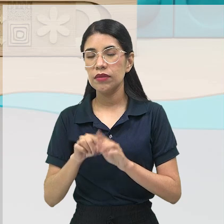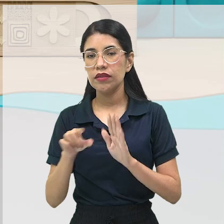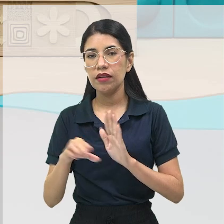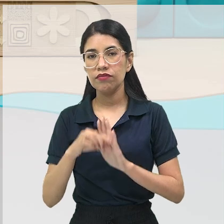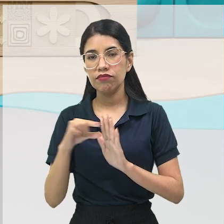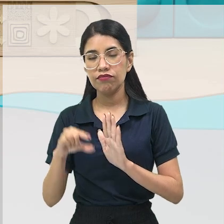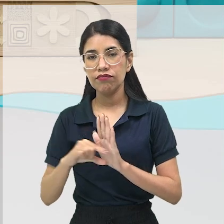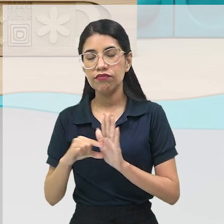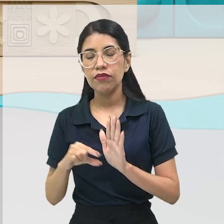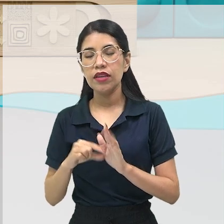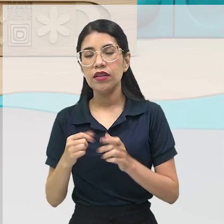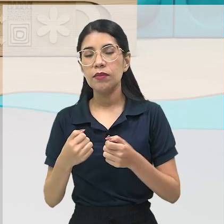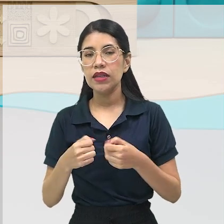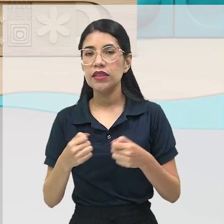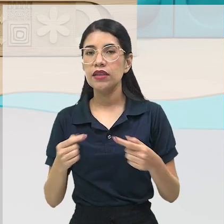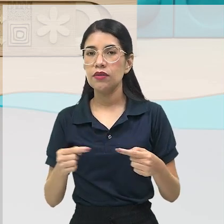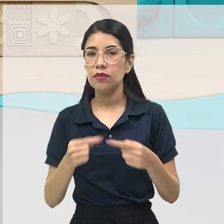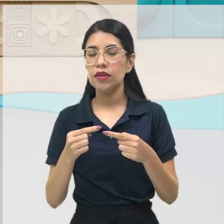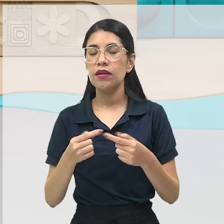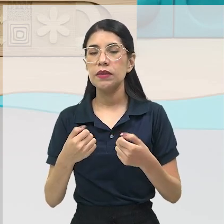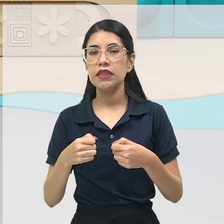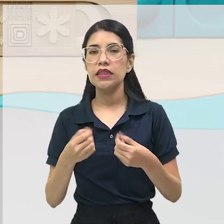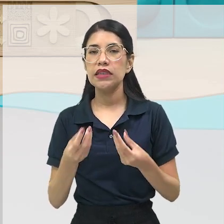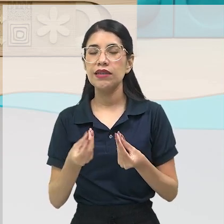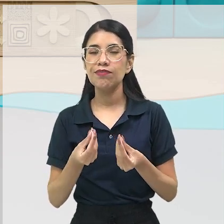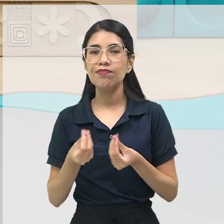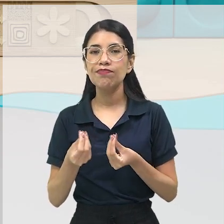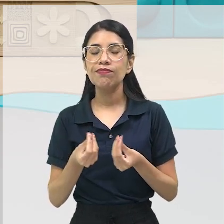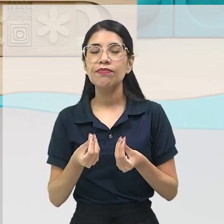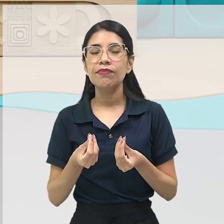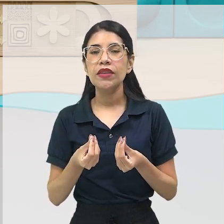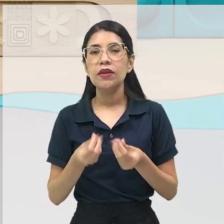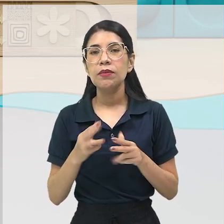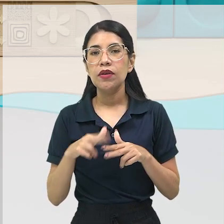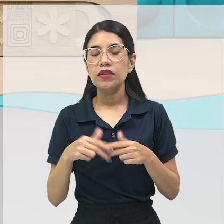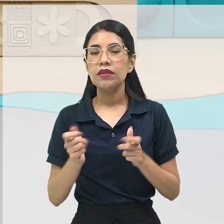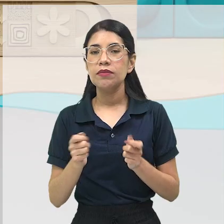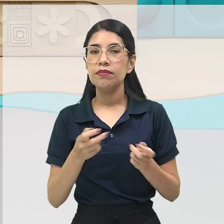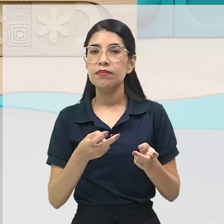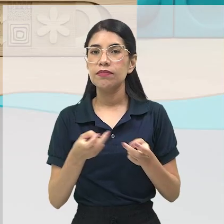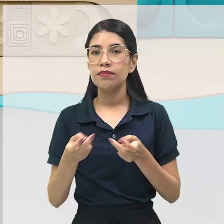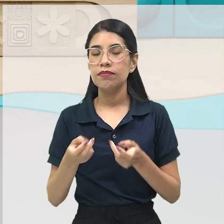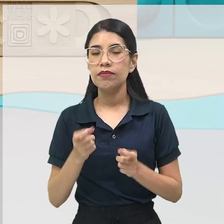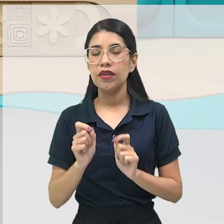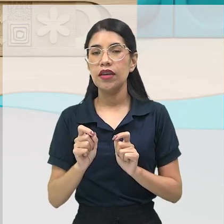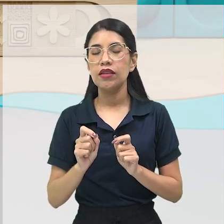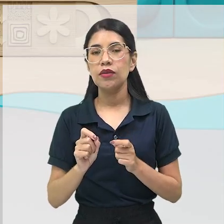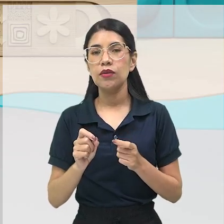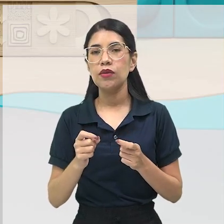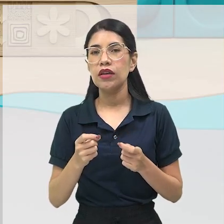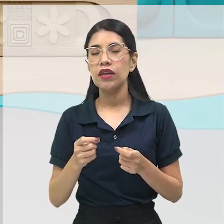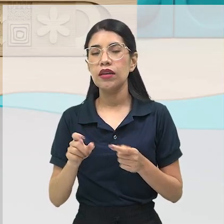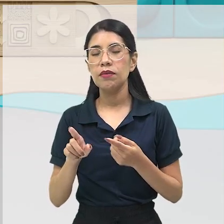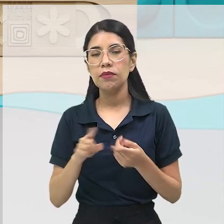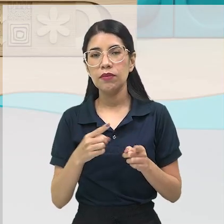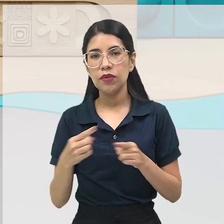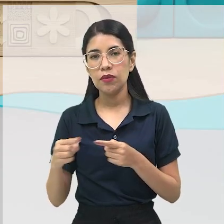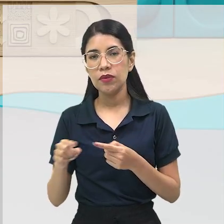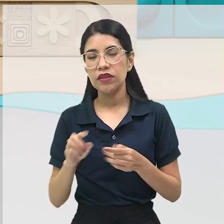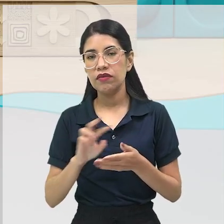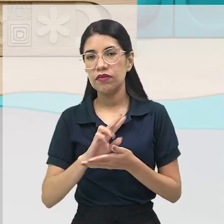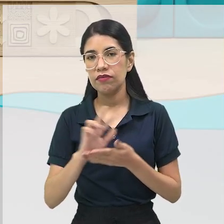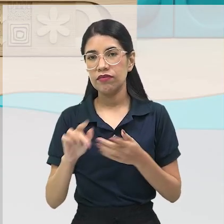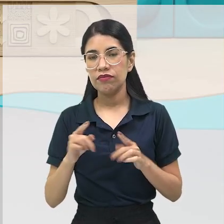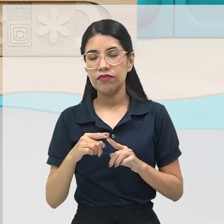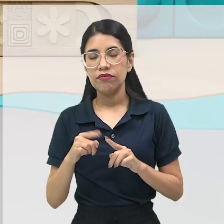brigar muito, tem que ser algo mais suave. Por isso que a gente consegue perceber em músicas instrumentais também. Então, a gente vai